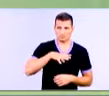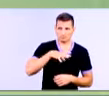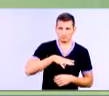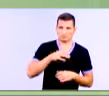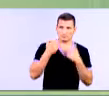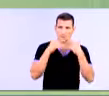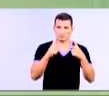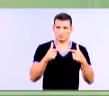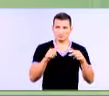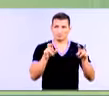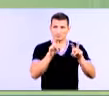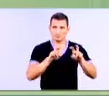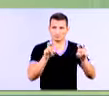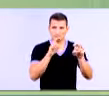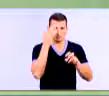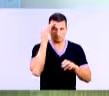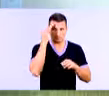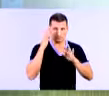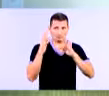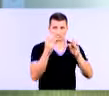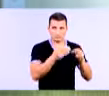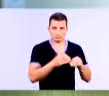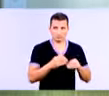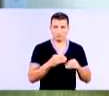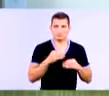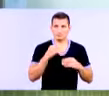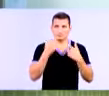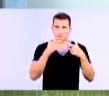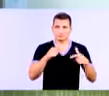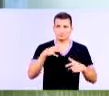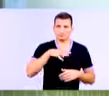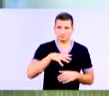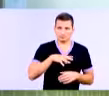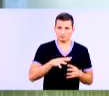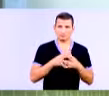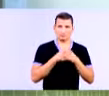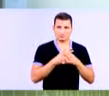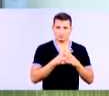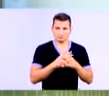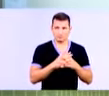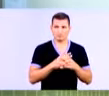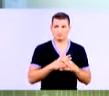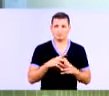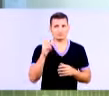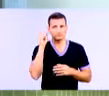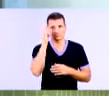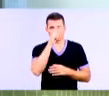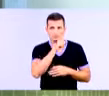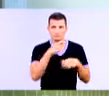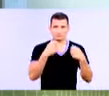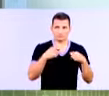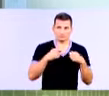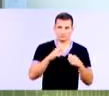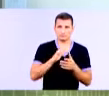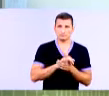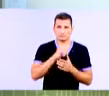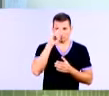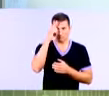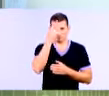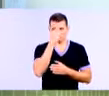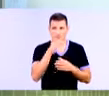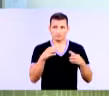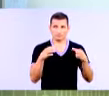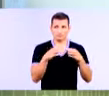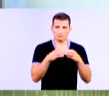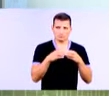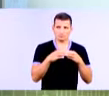para ele entender todas as nuances da língua portuguesa, uma linguagem tão complexa como a nossa, ficaria difícil. Então a gente teve que criar um subconjunto. Quer